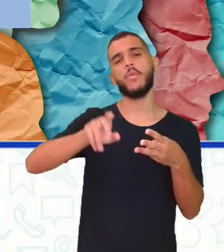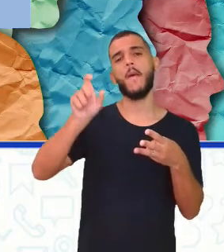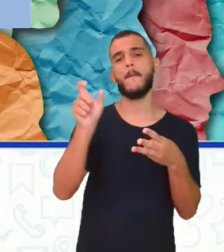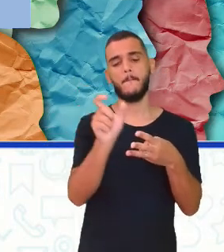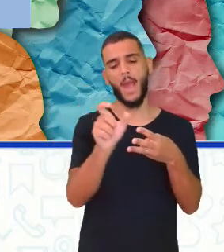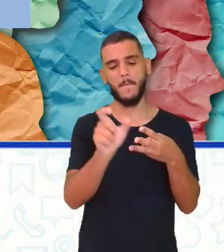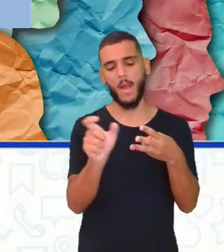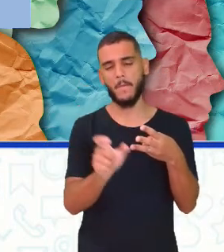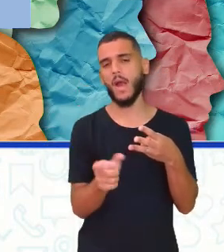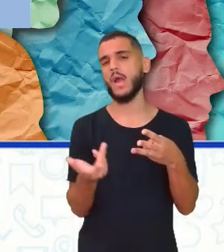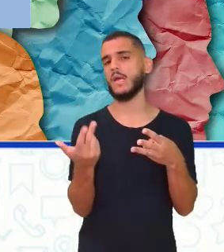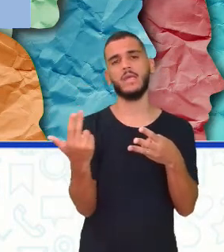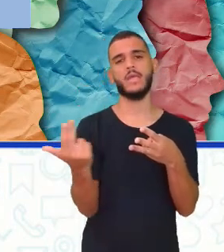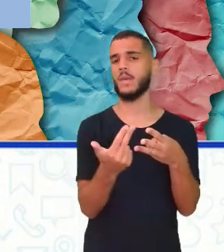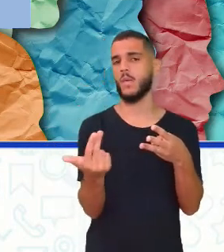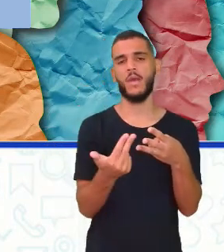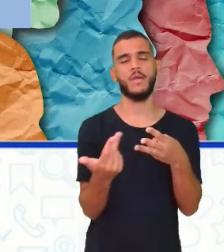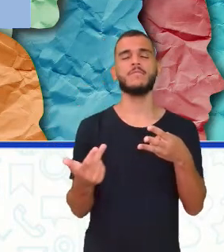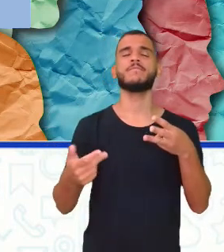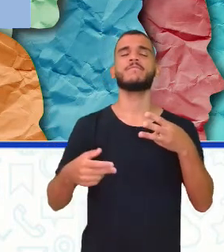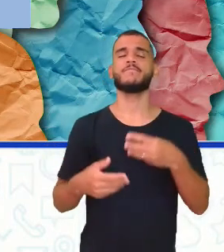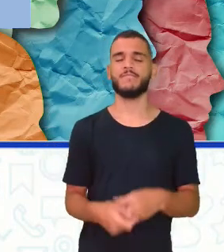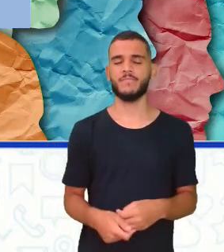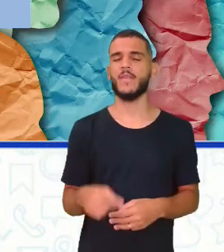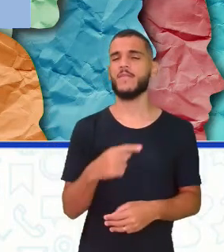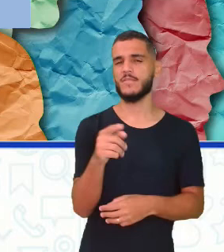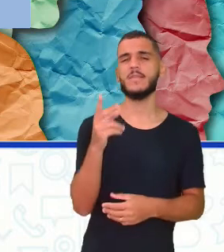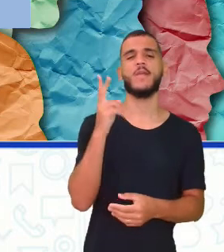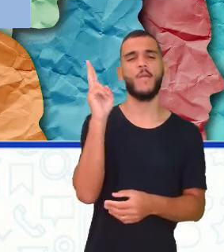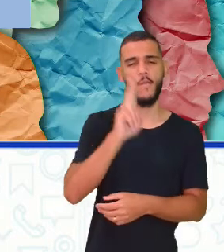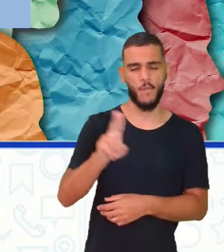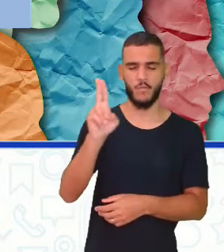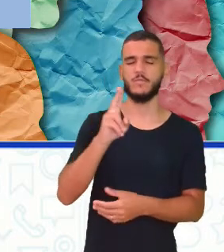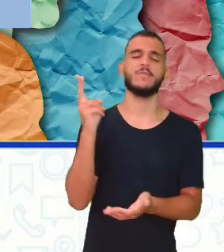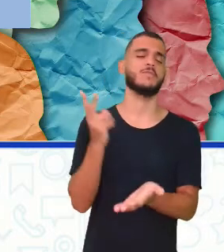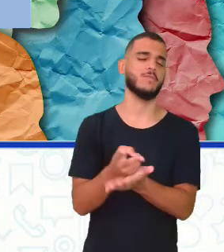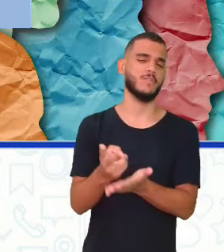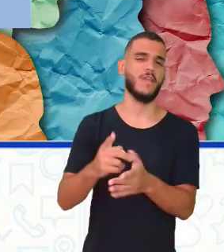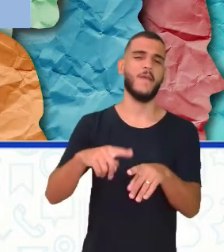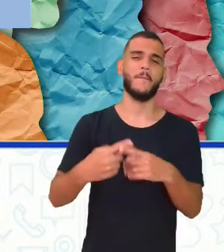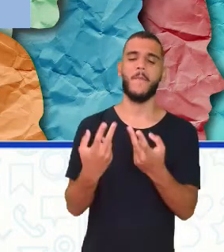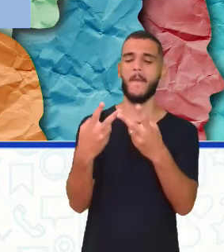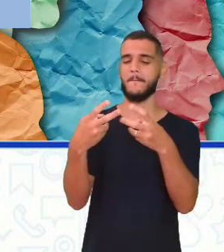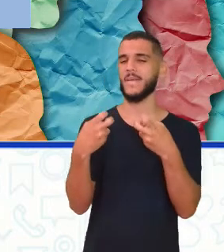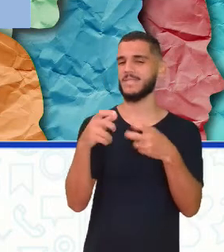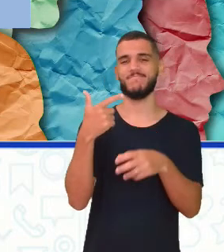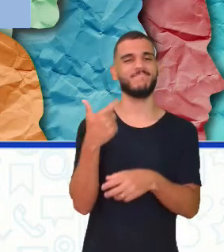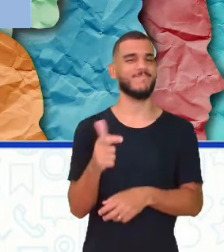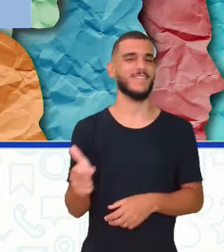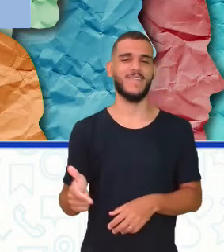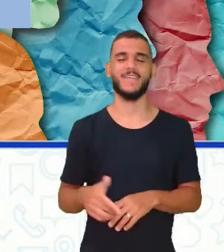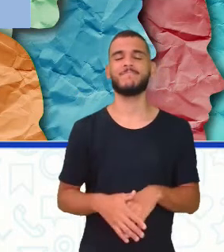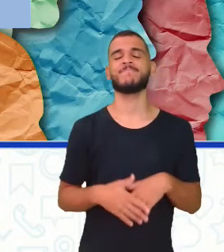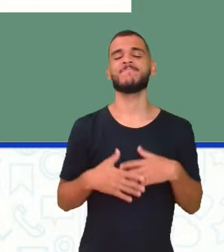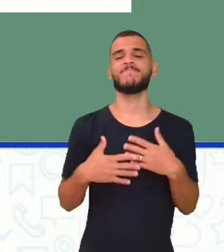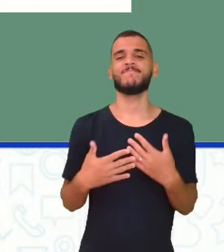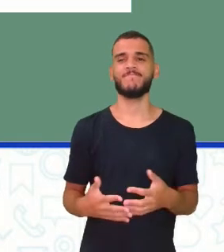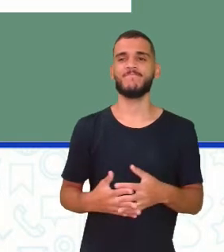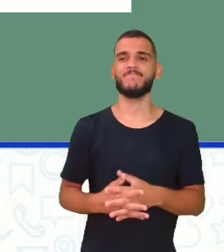que é o neologismo, o estrangeirismo, o empréstimo, que essas palavras não são estranhas para nós.